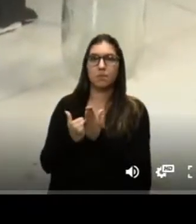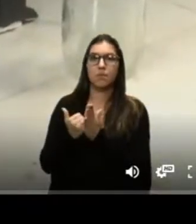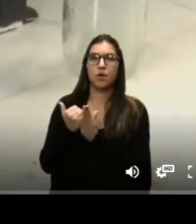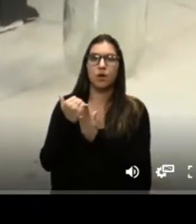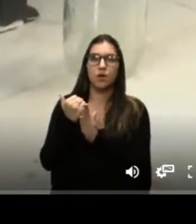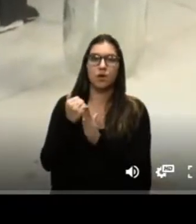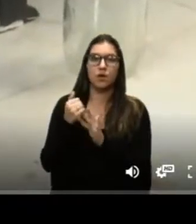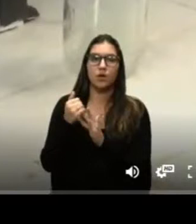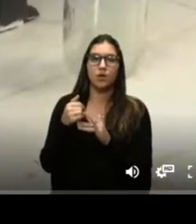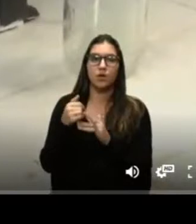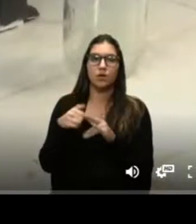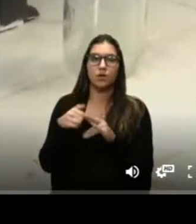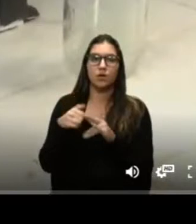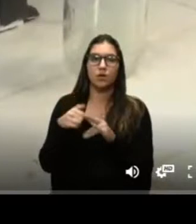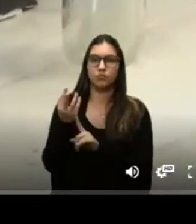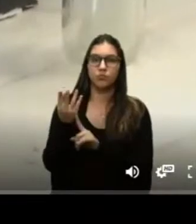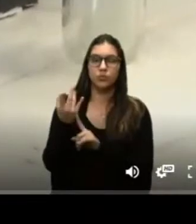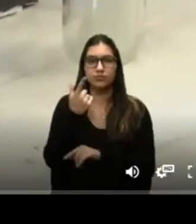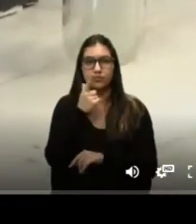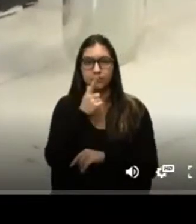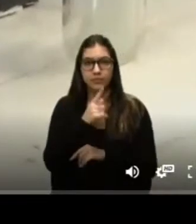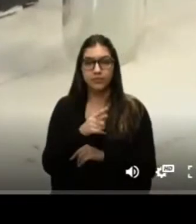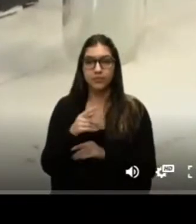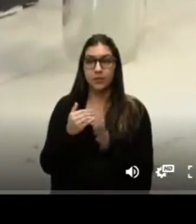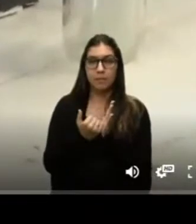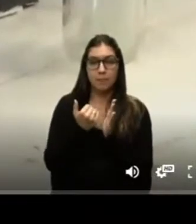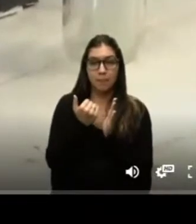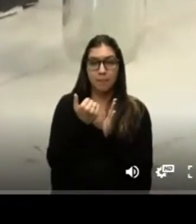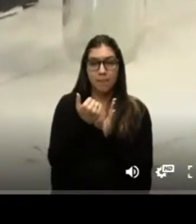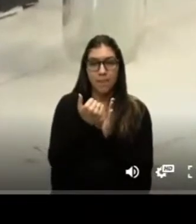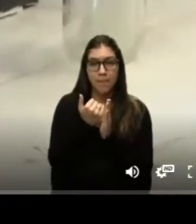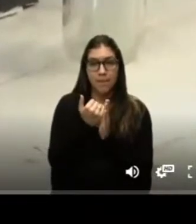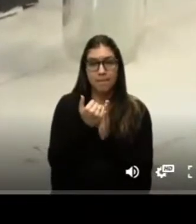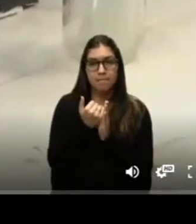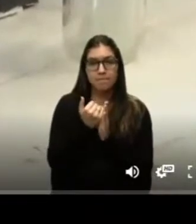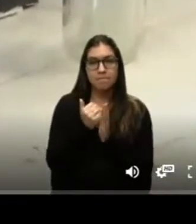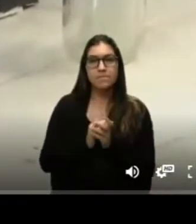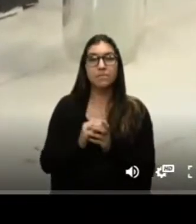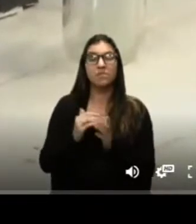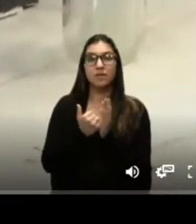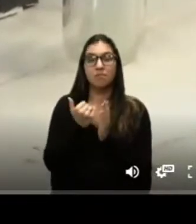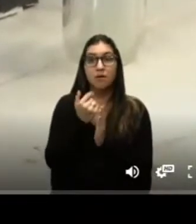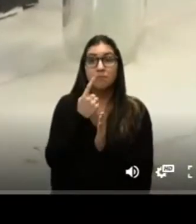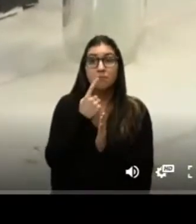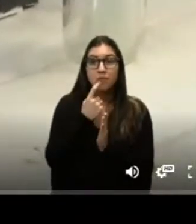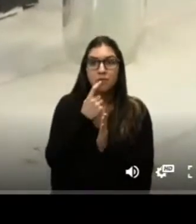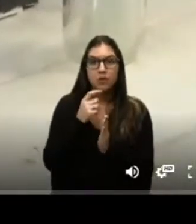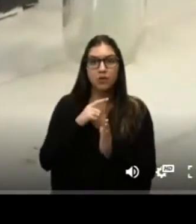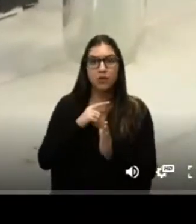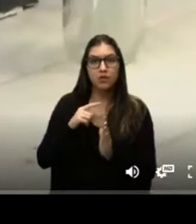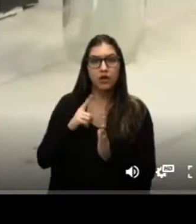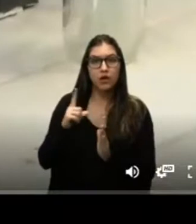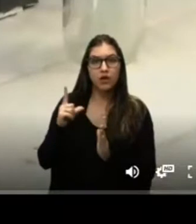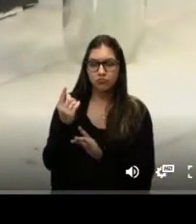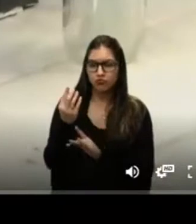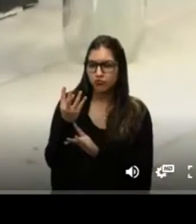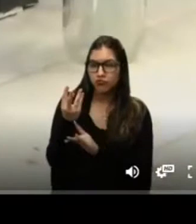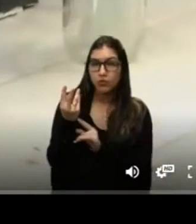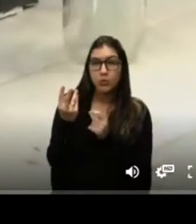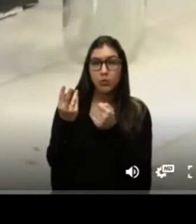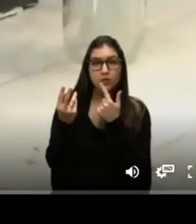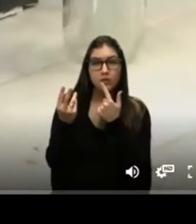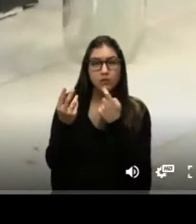que essa chama ela vai alcançar. Ou o capilar. Quanto mais do tom avermelhado ela tiver a chama, menor vai ser